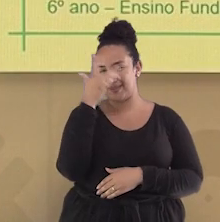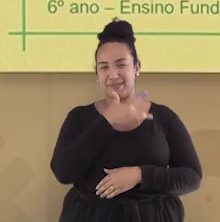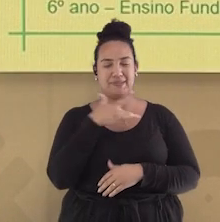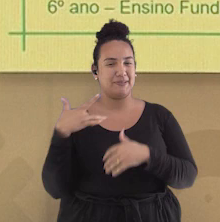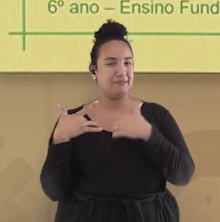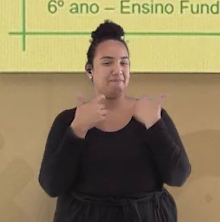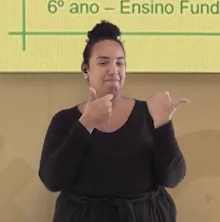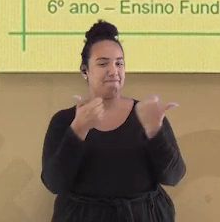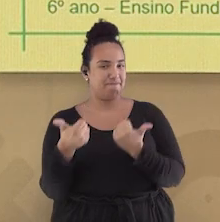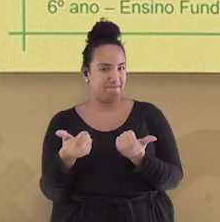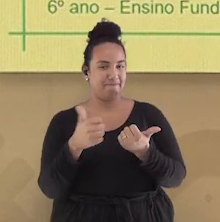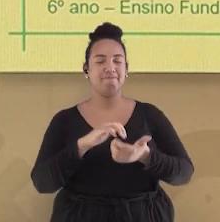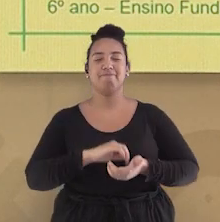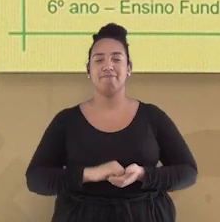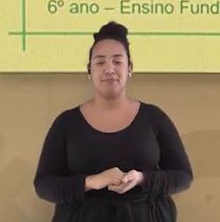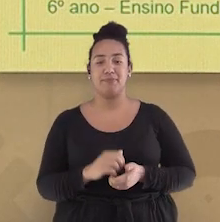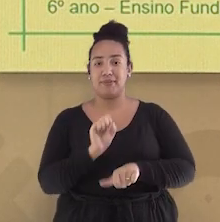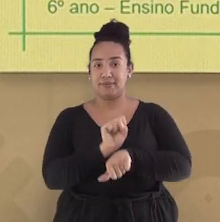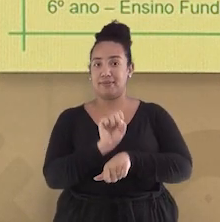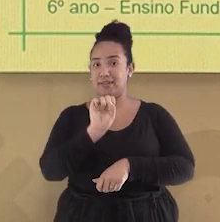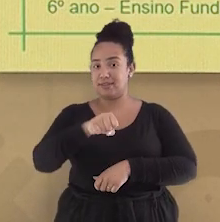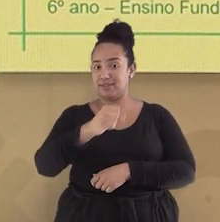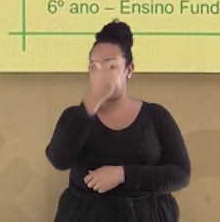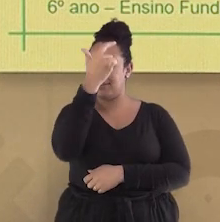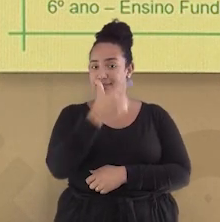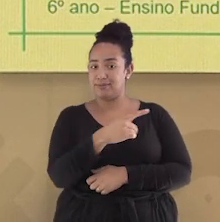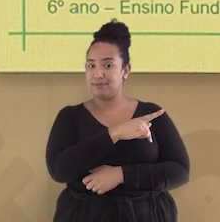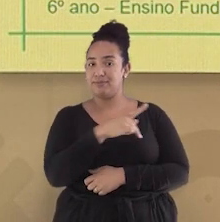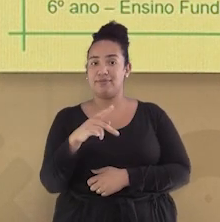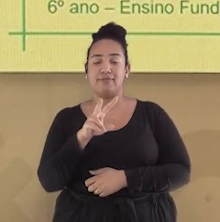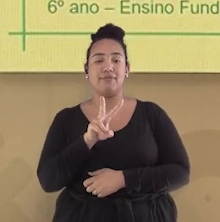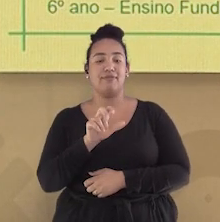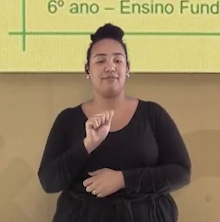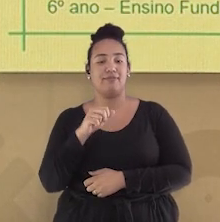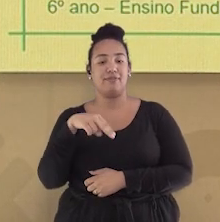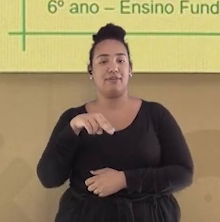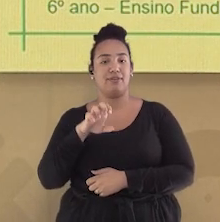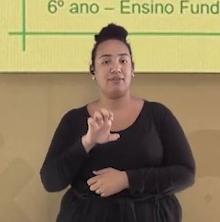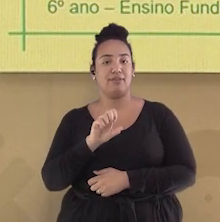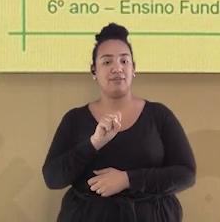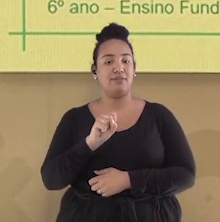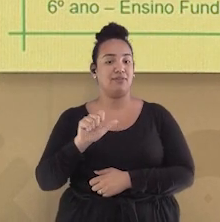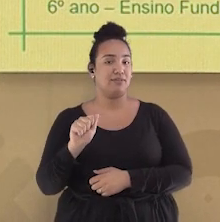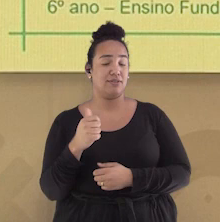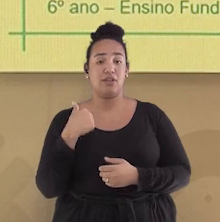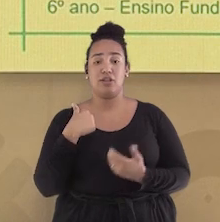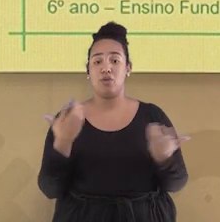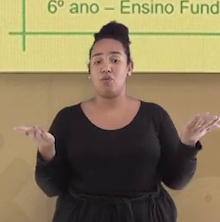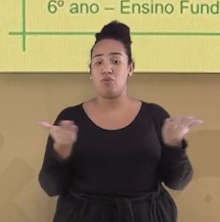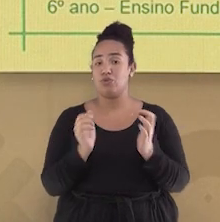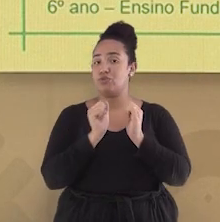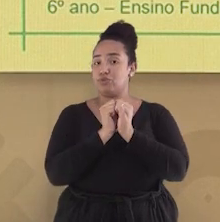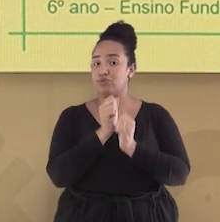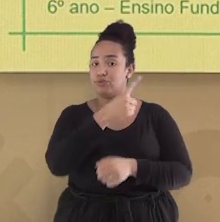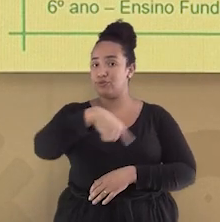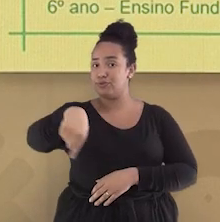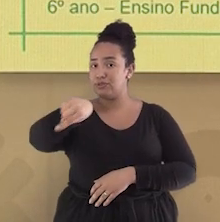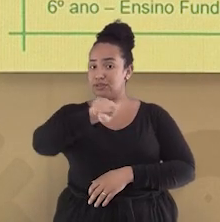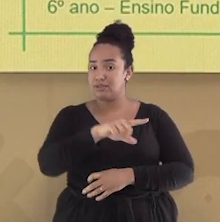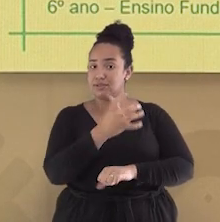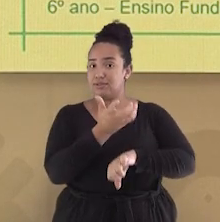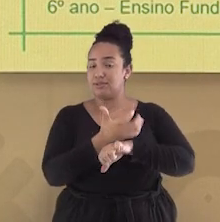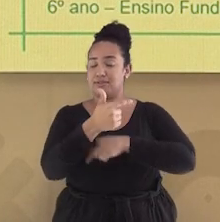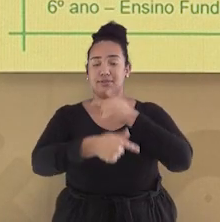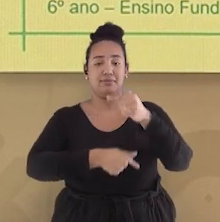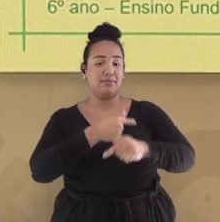vocês estão? Espero que tudo bem. Eu sou a professora Vanessa. Estarei junto com vocês hoje na disciplina